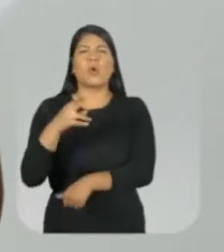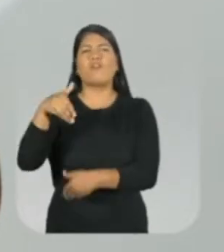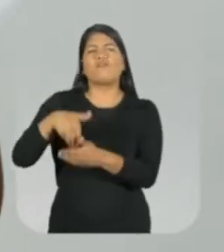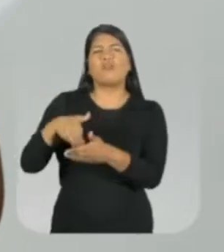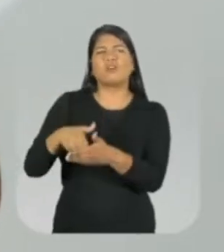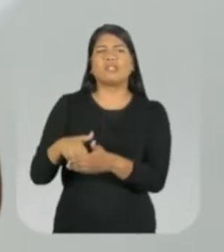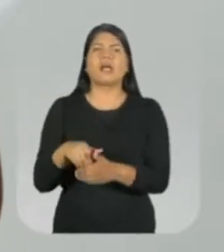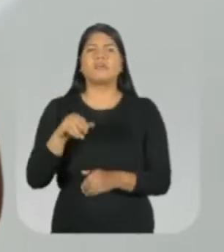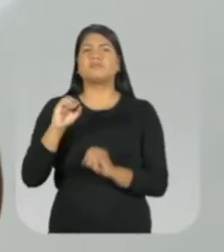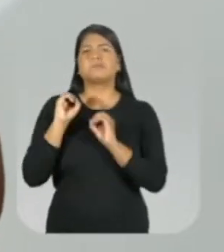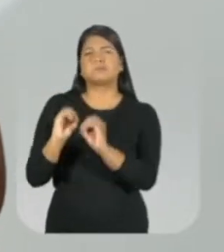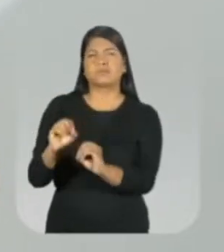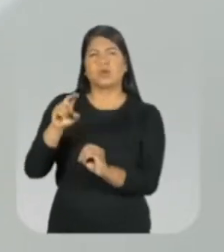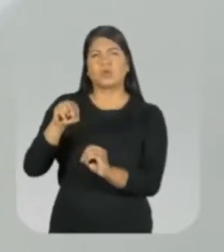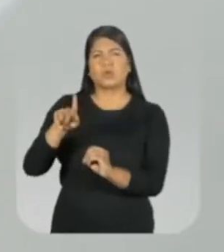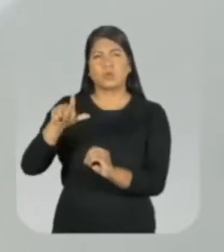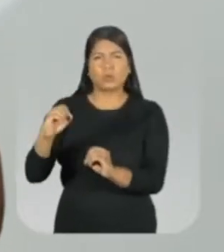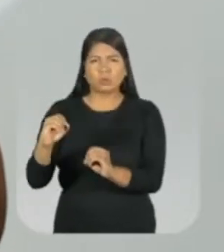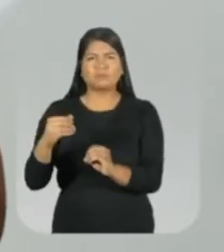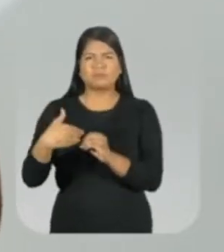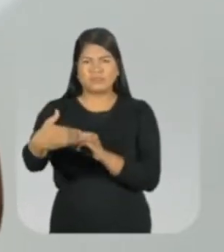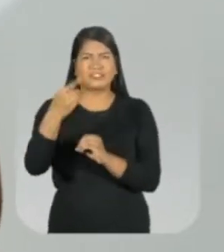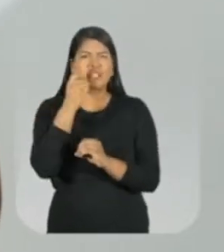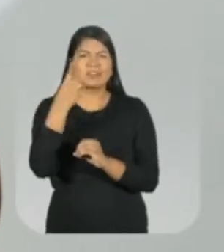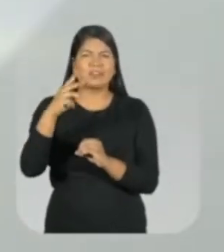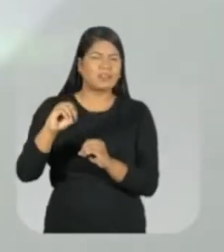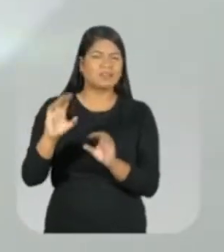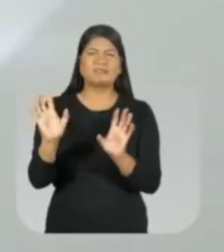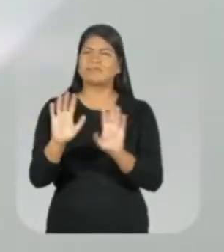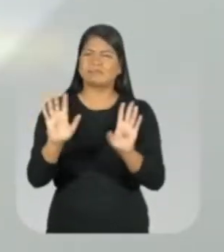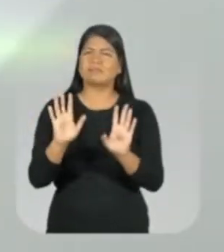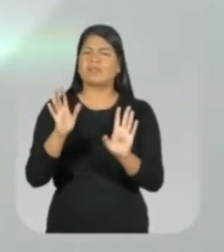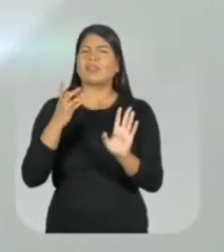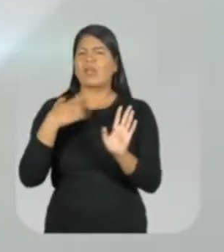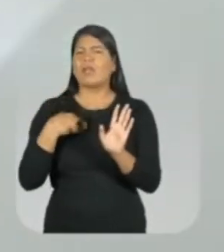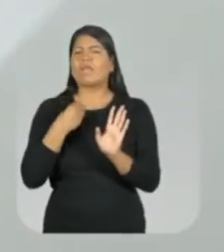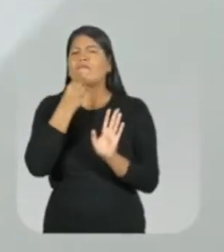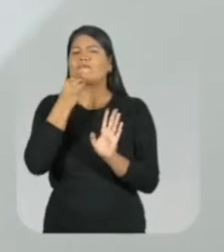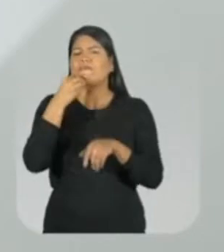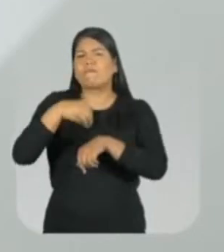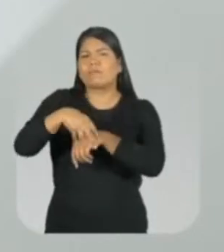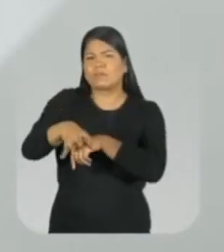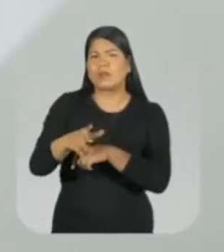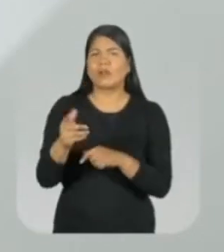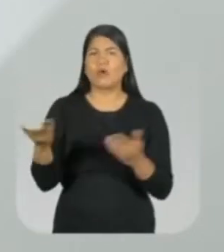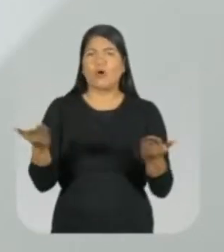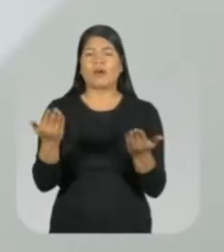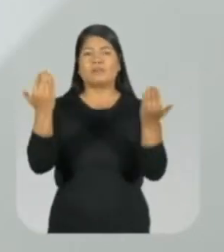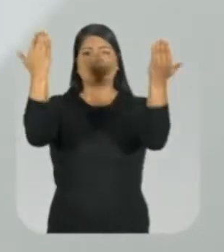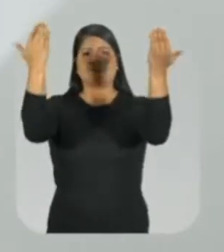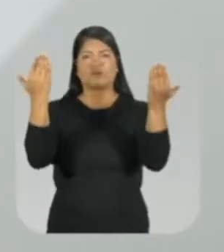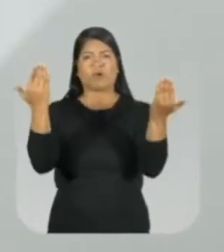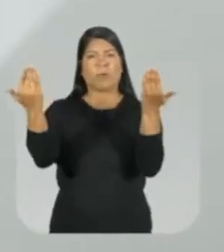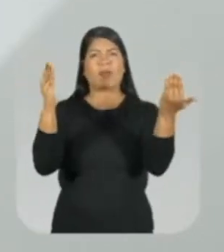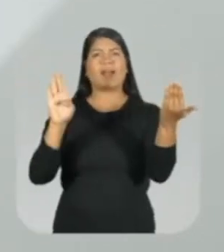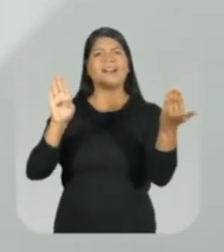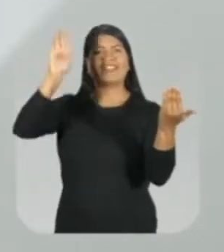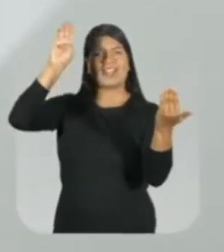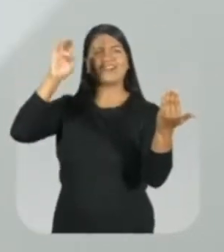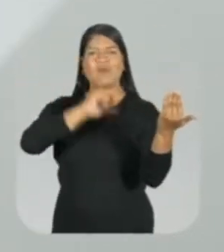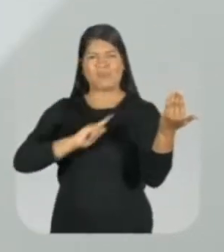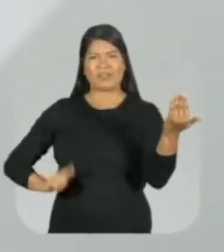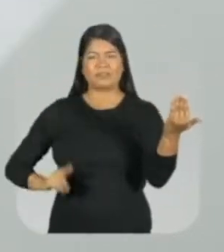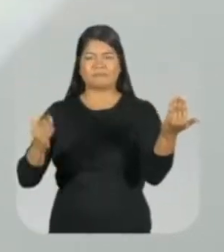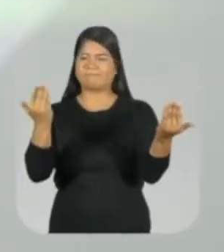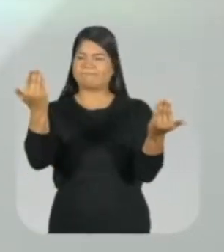no próximo dia 30, eu tenho um convite para te fazer. Compare os candidatos ao governo que estão agora aí. Dê uma chance para